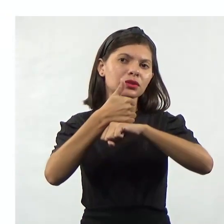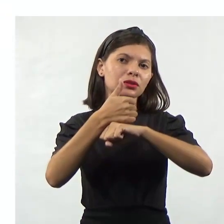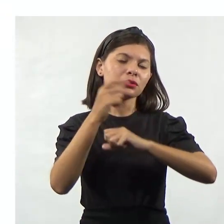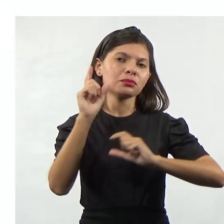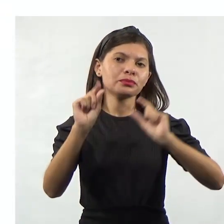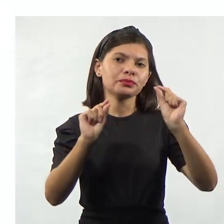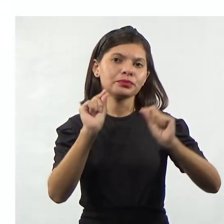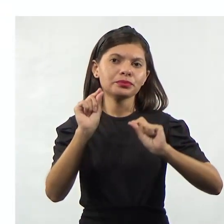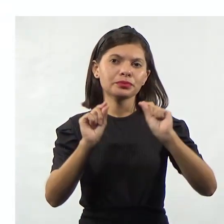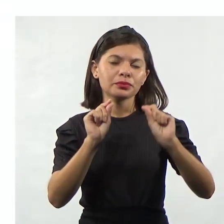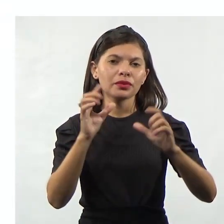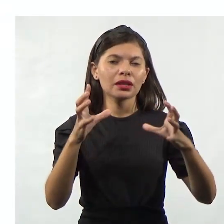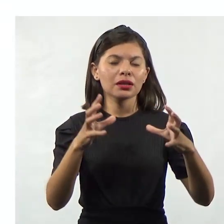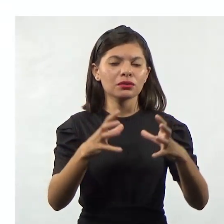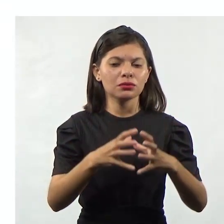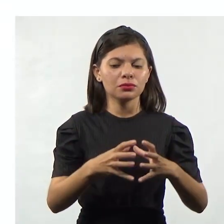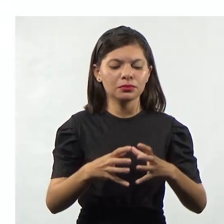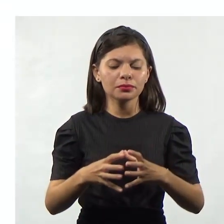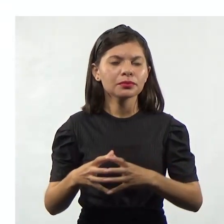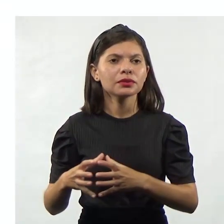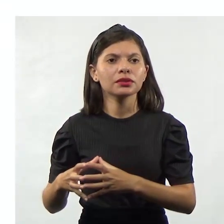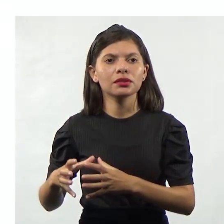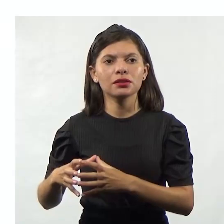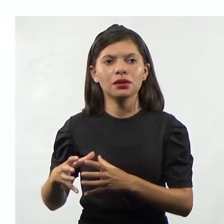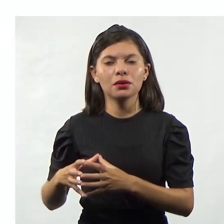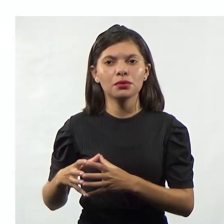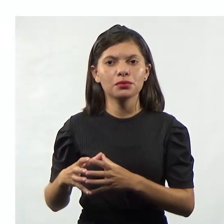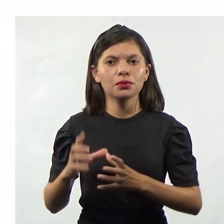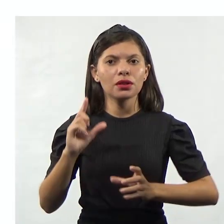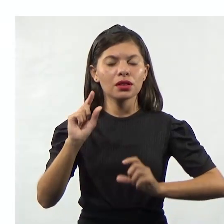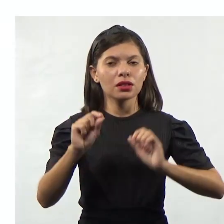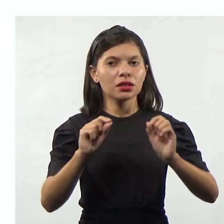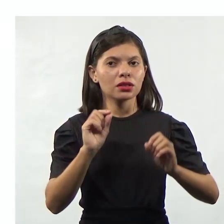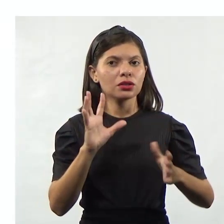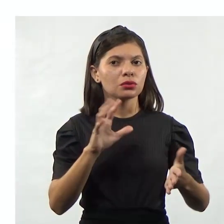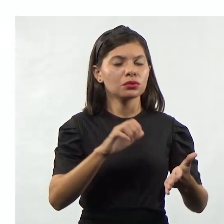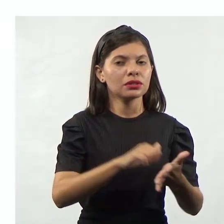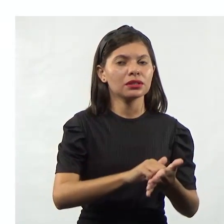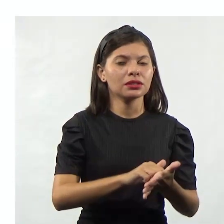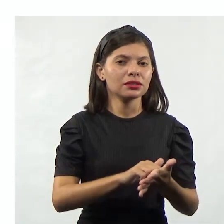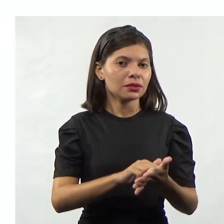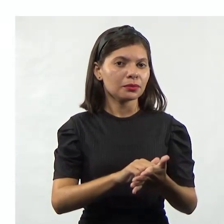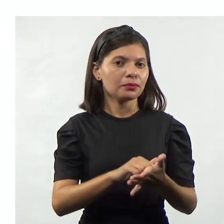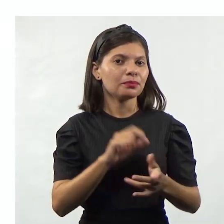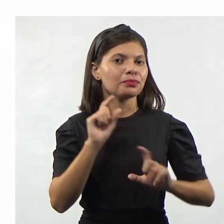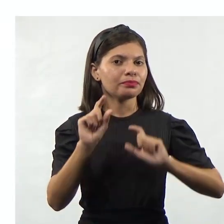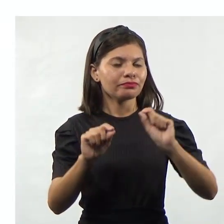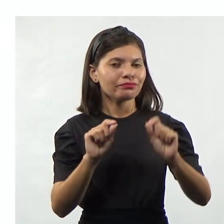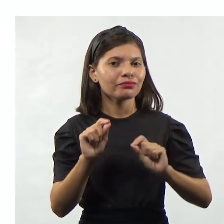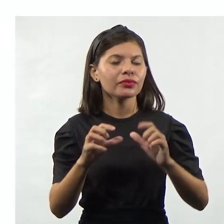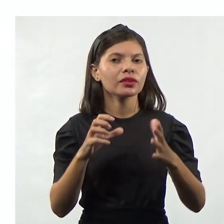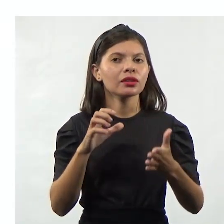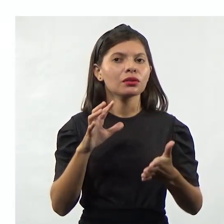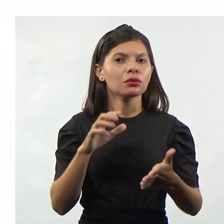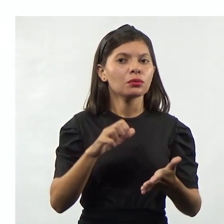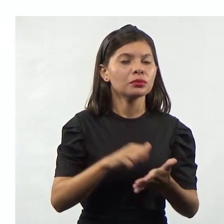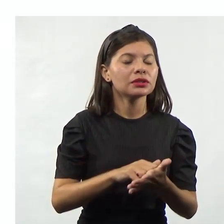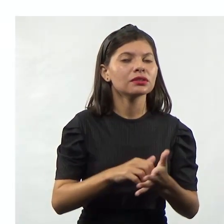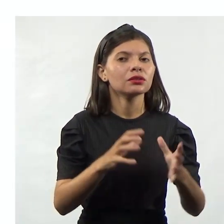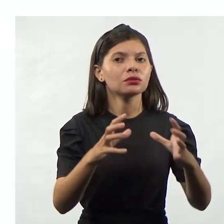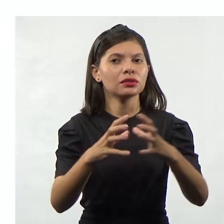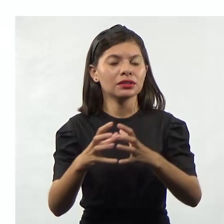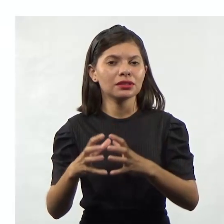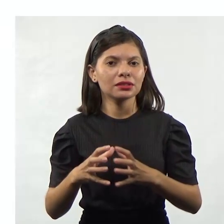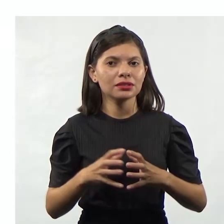quem, gente? Pela tal da comissão, né, de licitação, comissão de contratação. E essa comissão